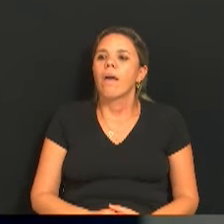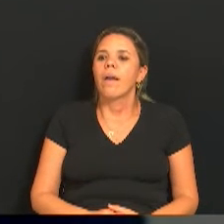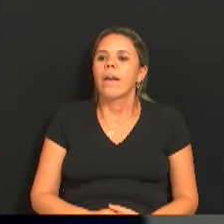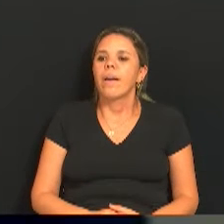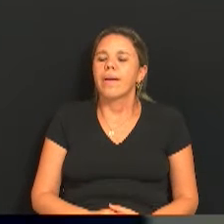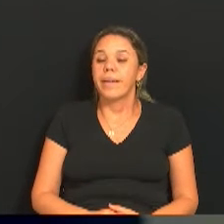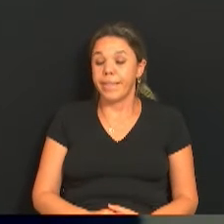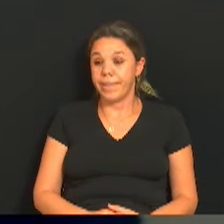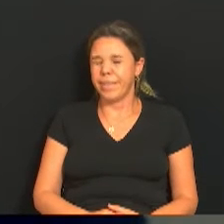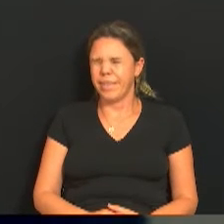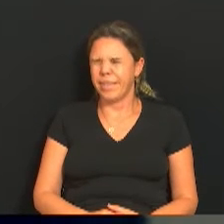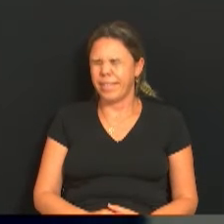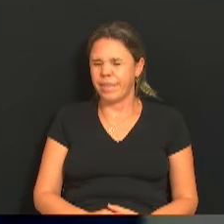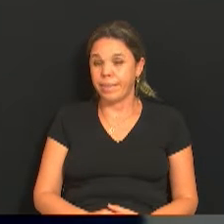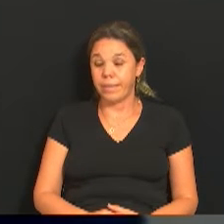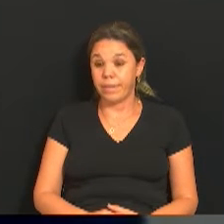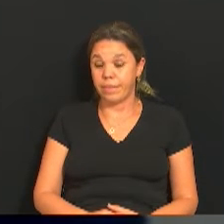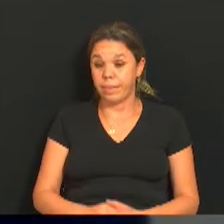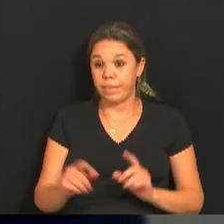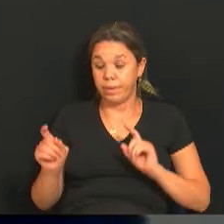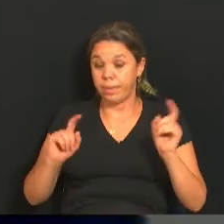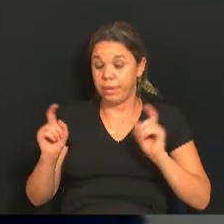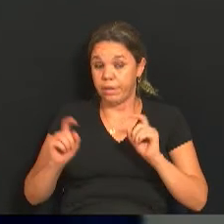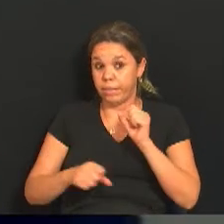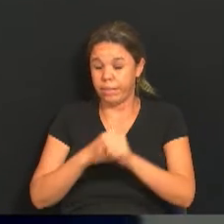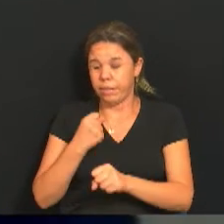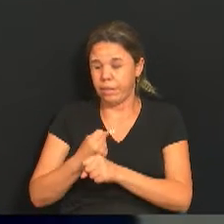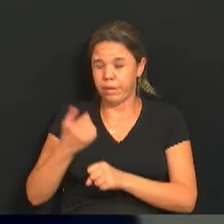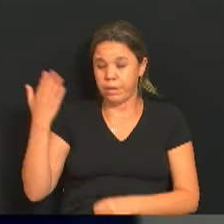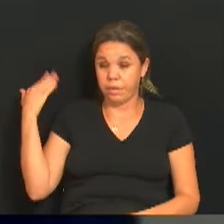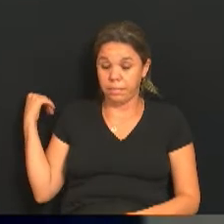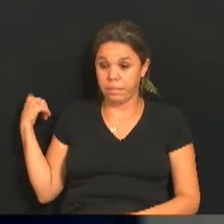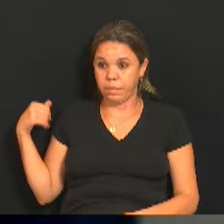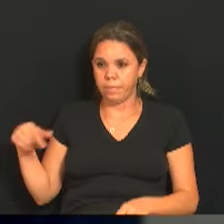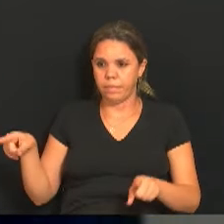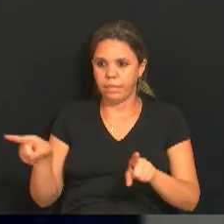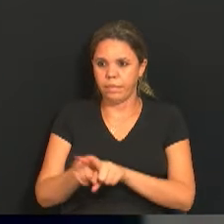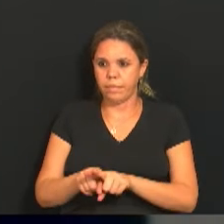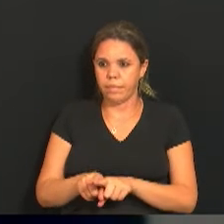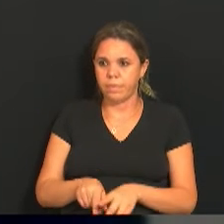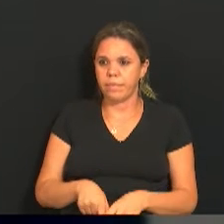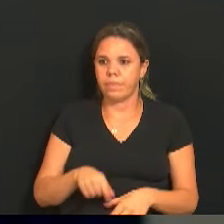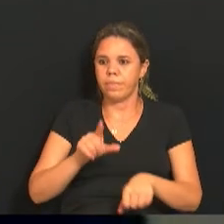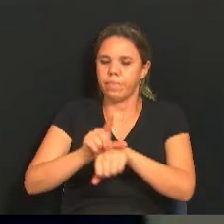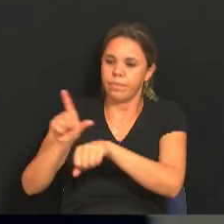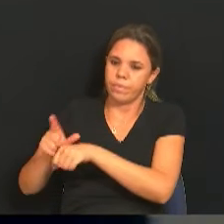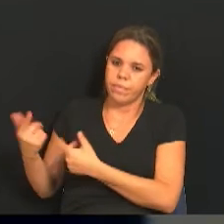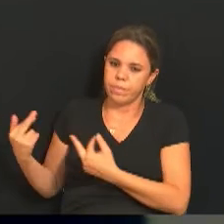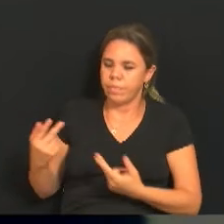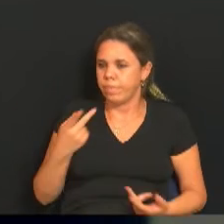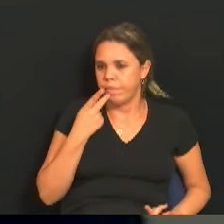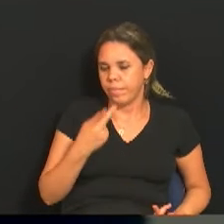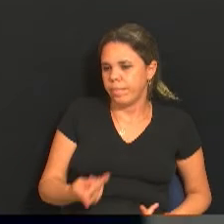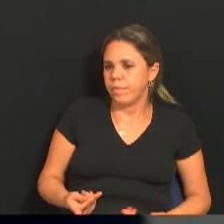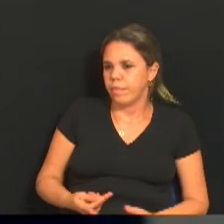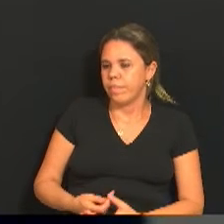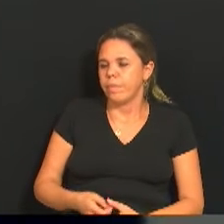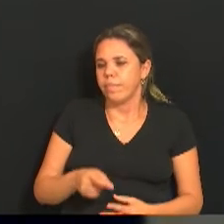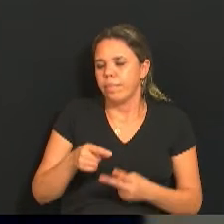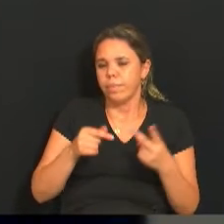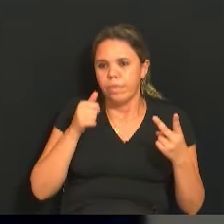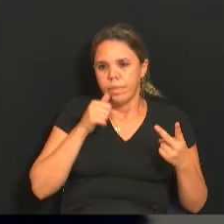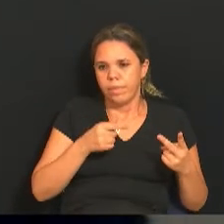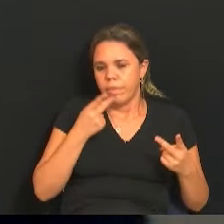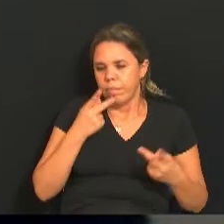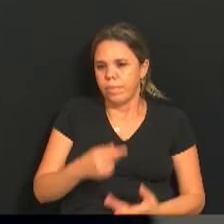gente foi em várias reuniões, né, no ano passado e esse ano também, né, junto com os comércios, igual a Cida e a Paula colocou, inclusive a secretária teve